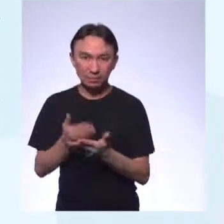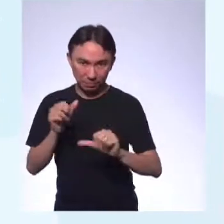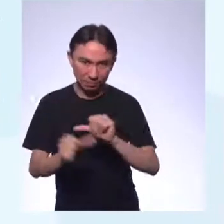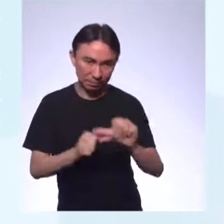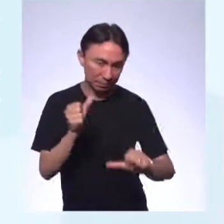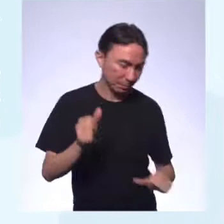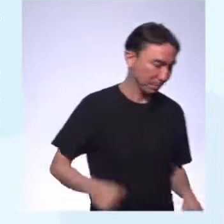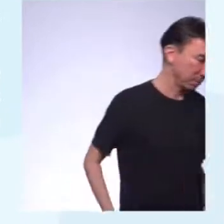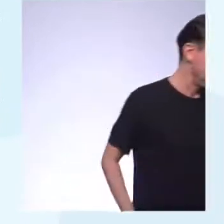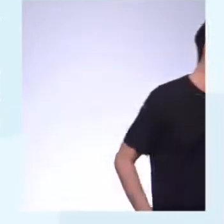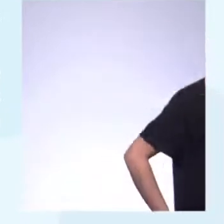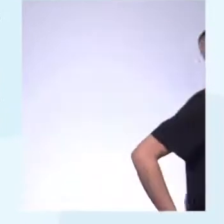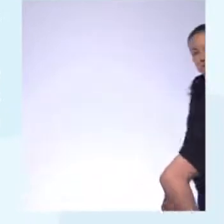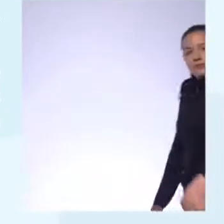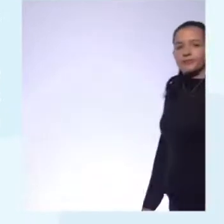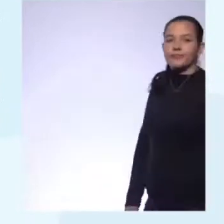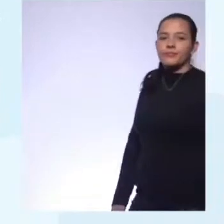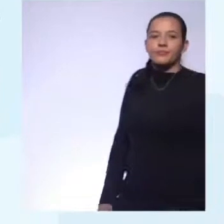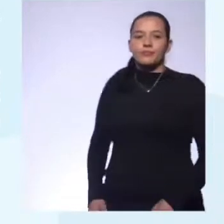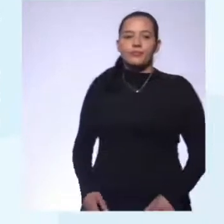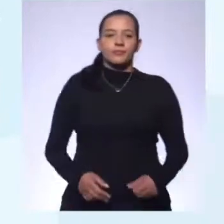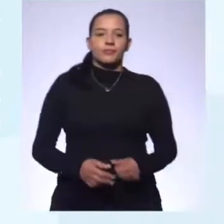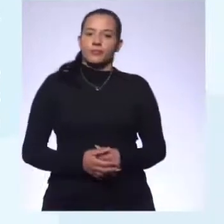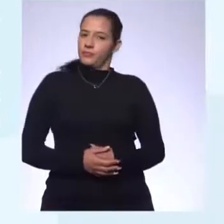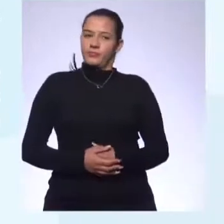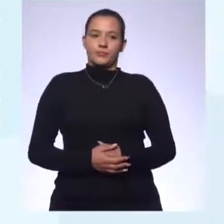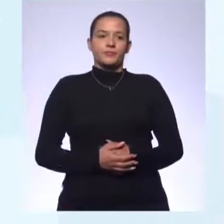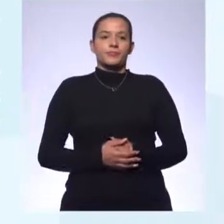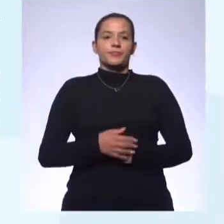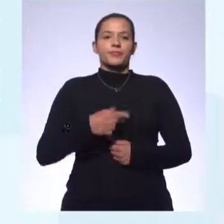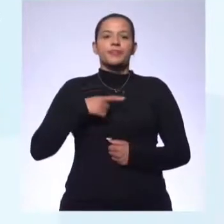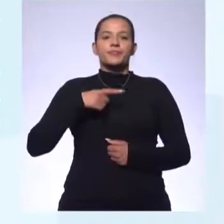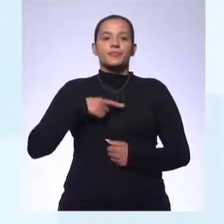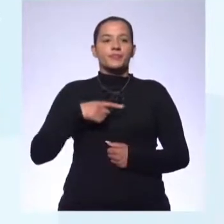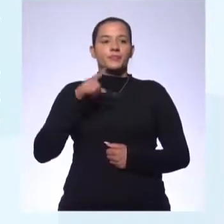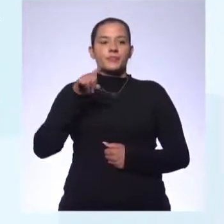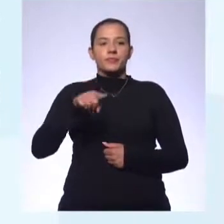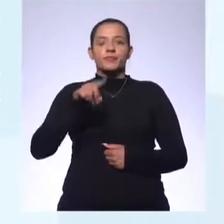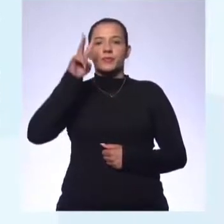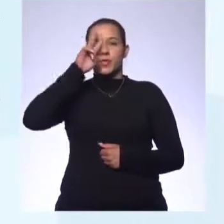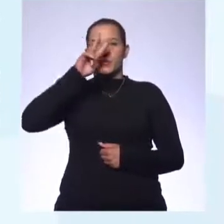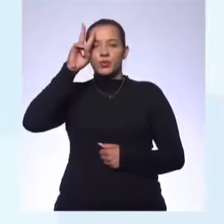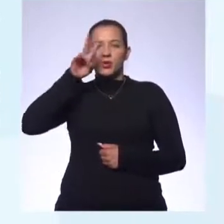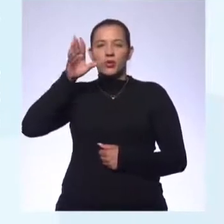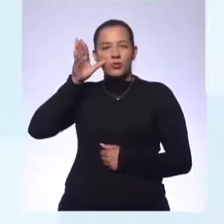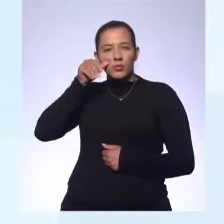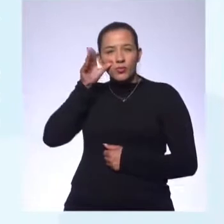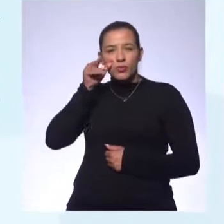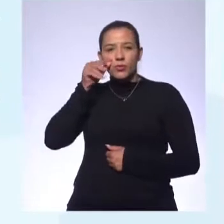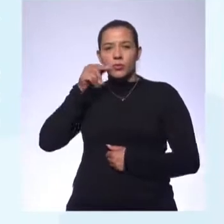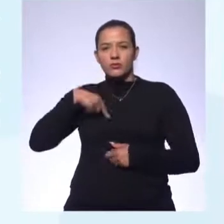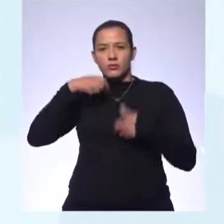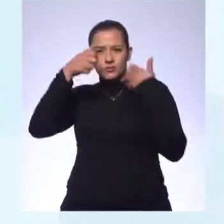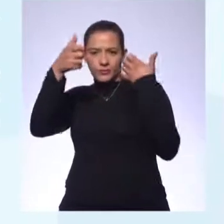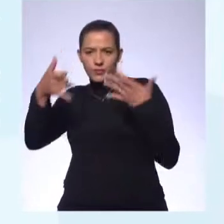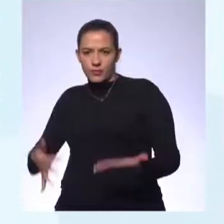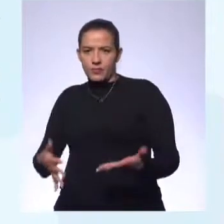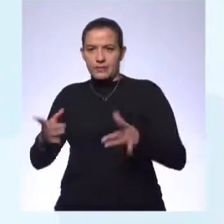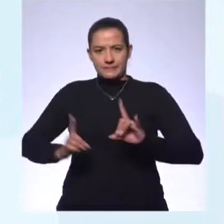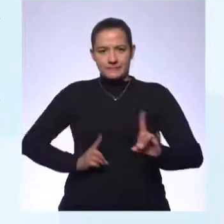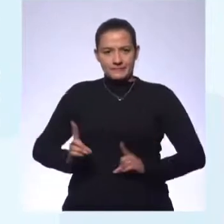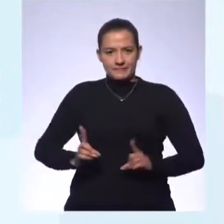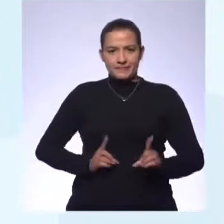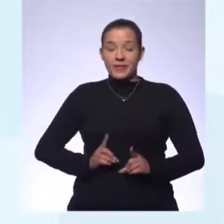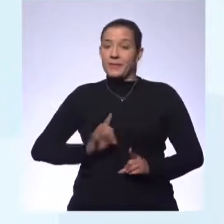direciona. Então, AD. É uma história curiosa, a que lhe vou contar, minha prima. Mas